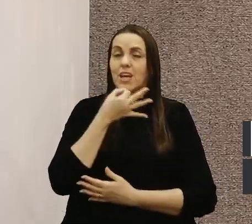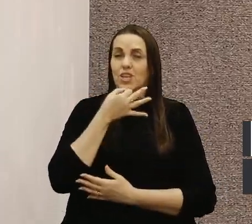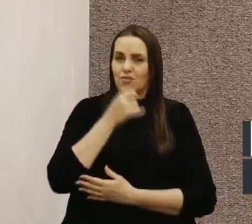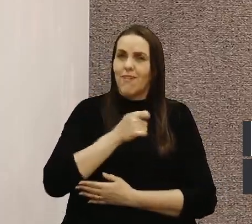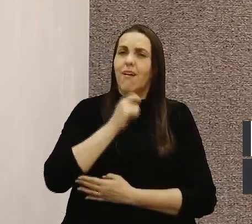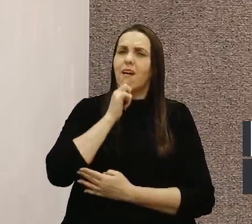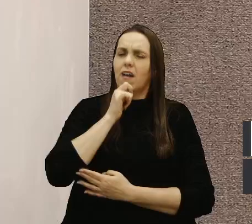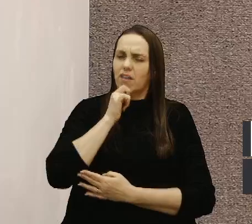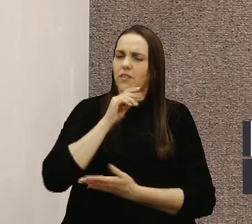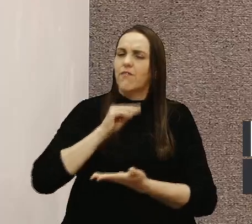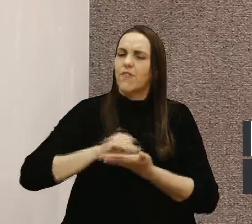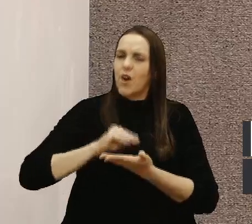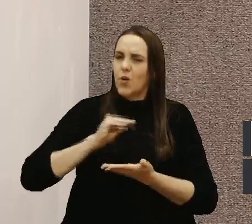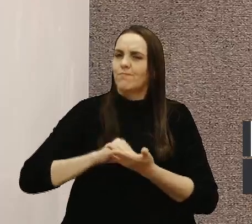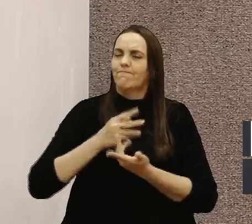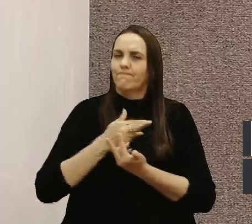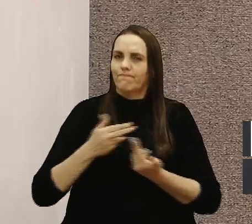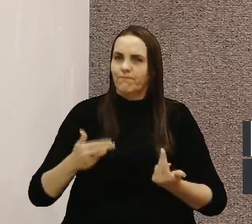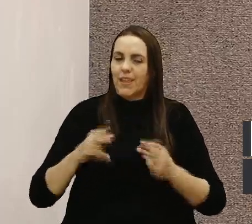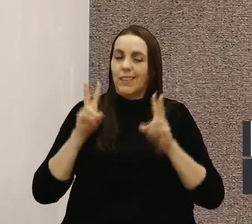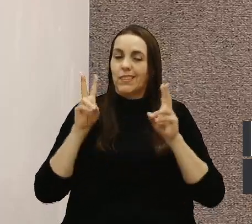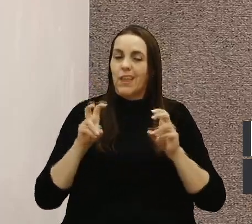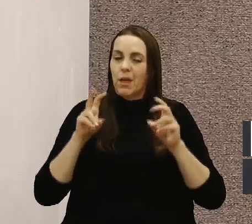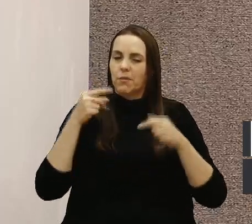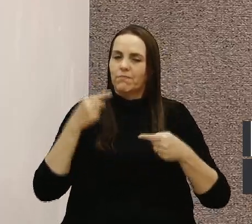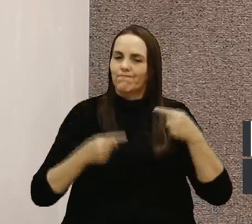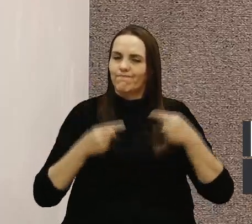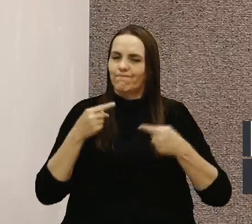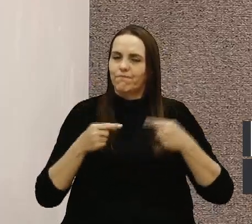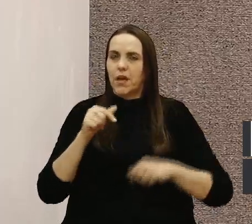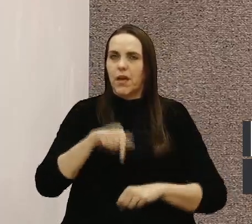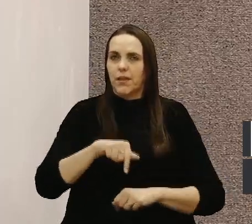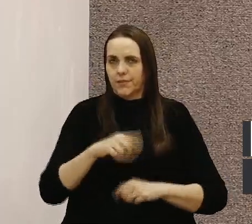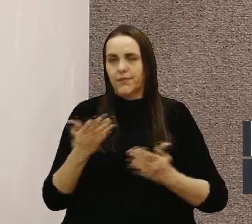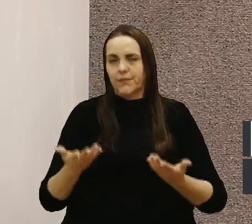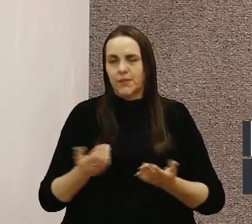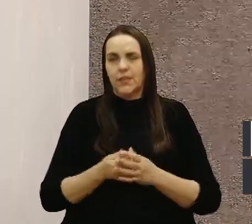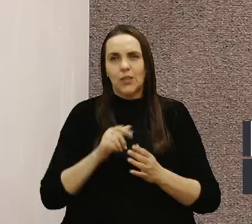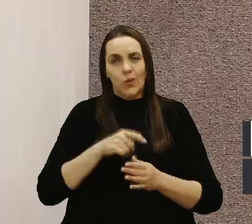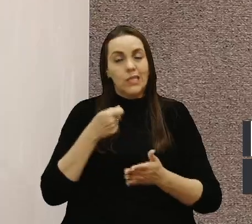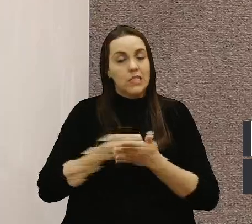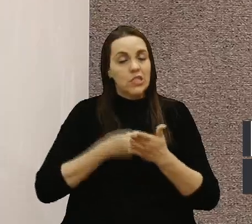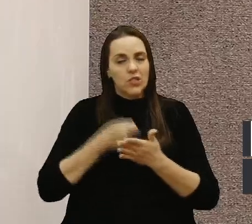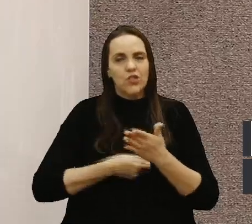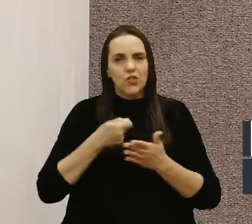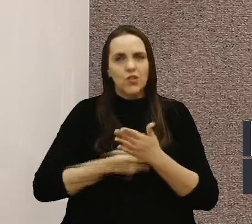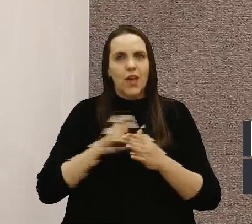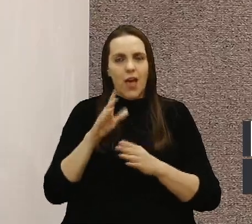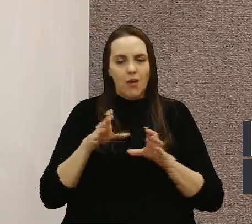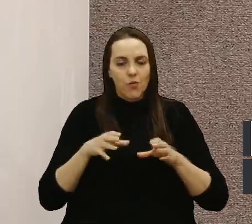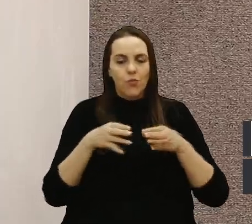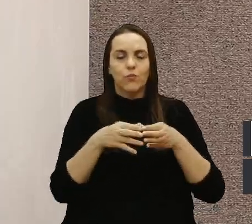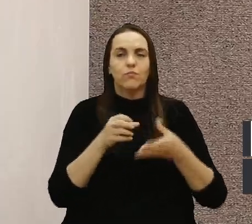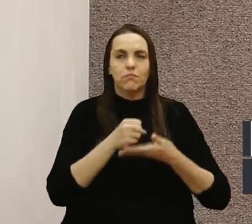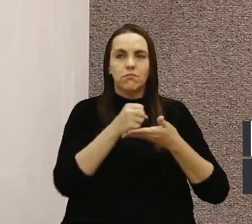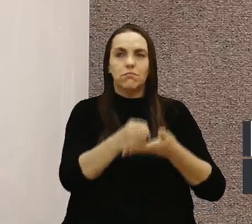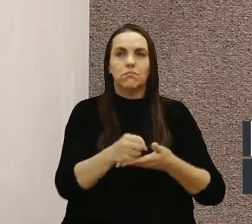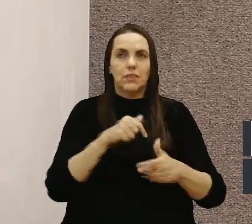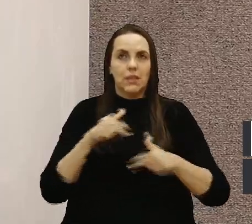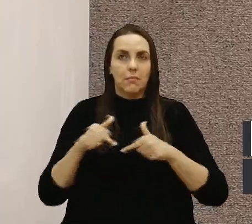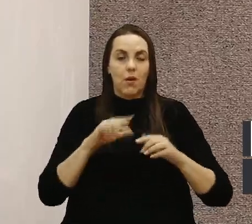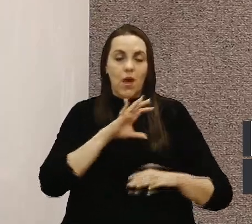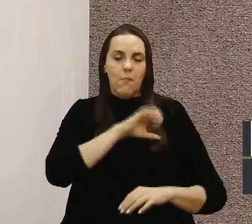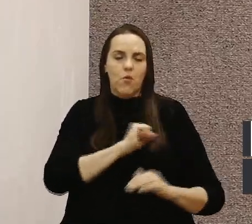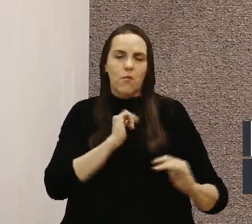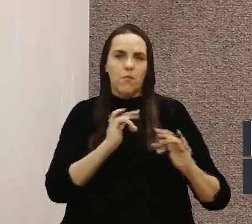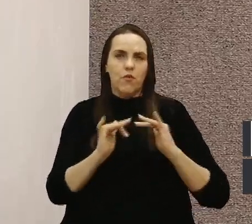caminhar muito nesse sentido, tem sido tema de debate nesta casa e eu também quero insistir nessa tecla de que é uma das frentes de trabalho que o Amor e Movimento tem feito,